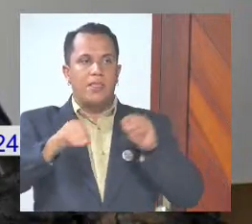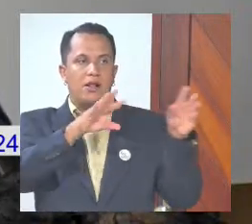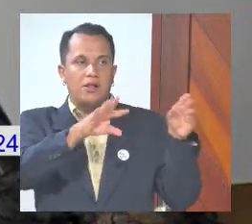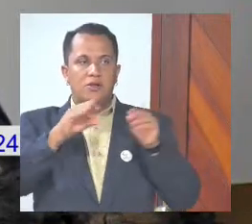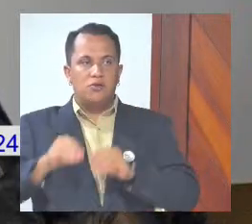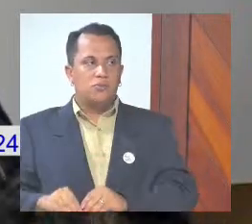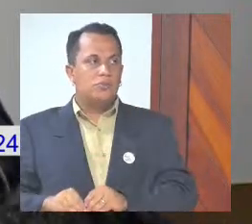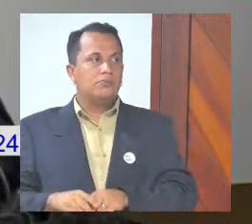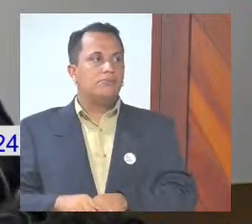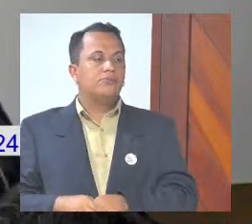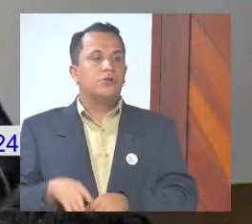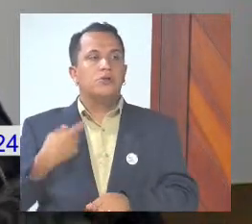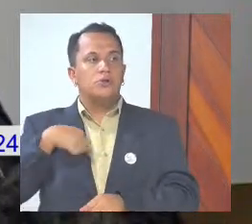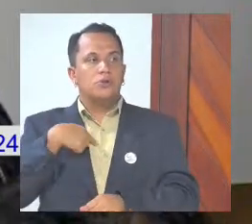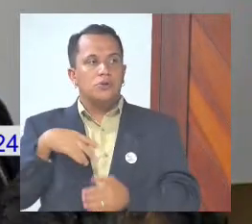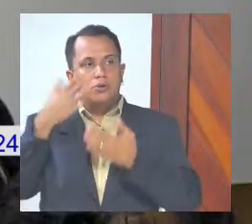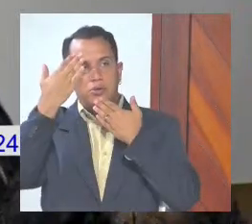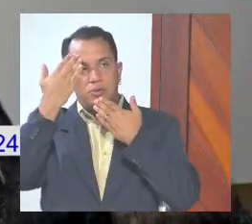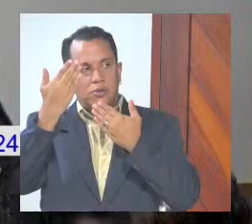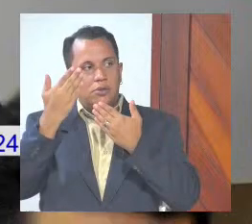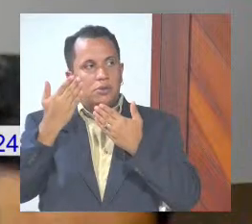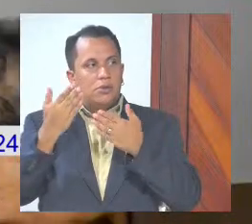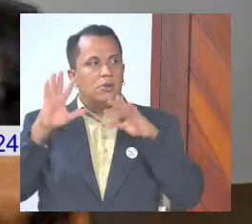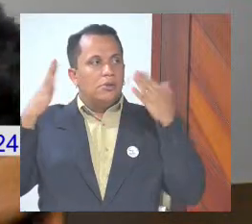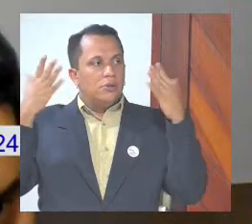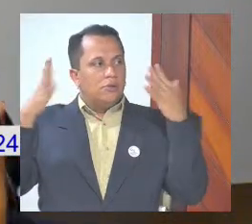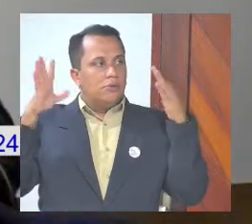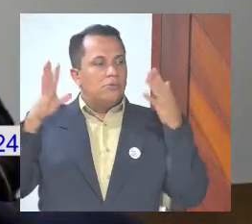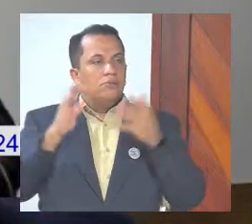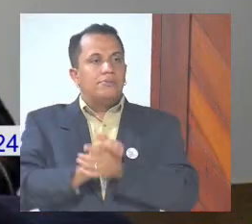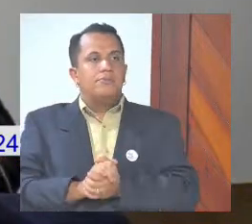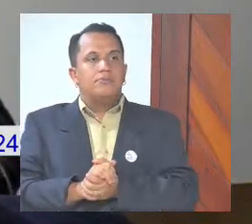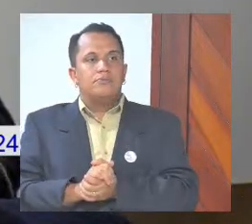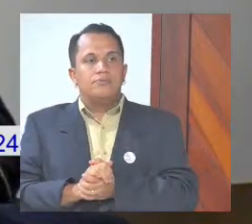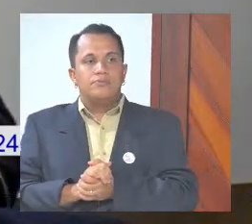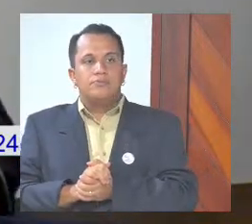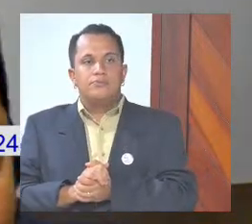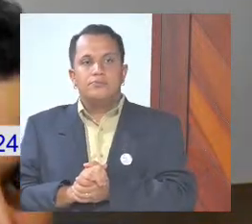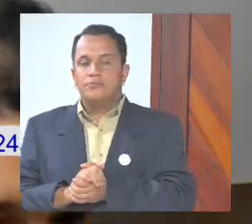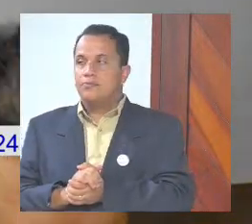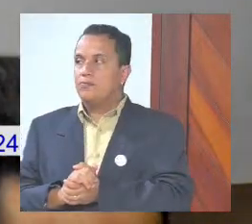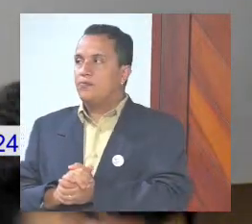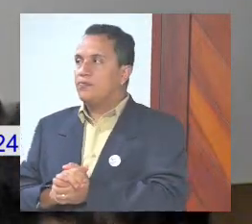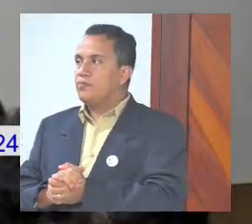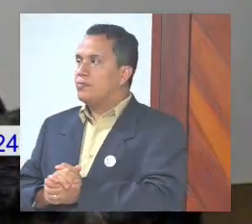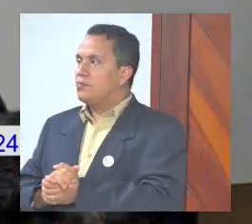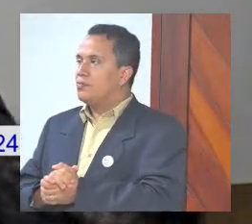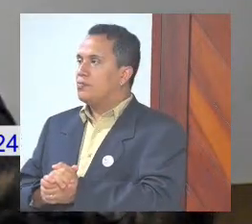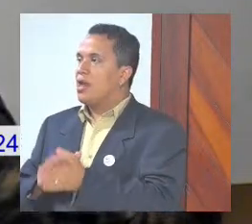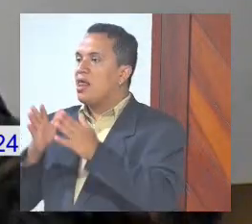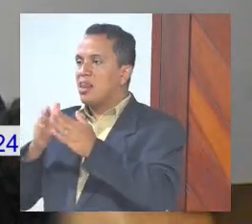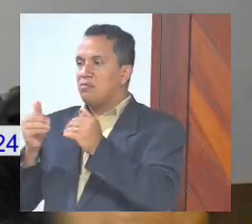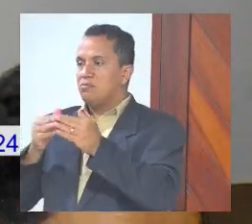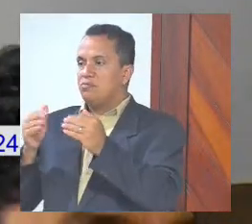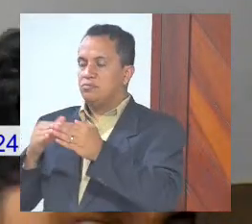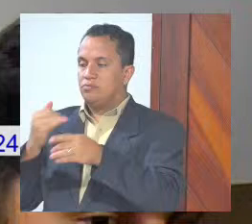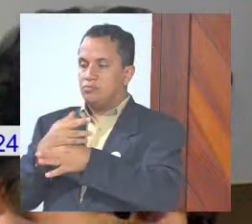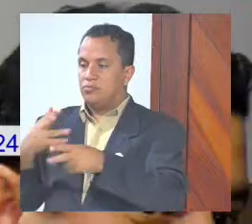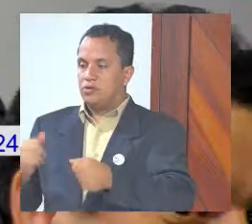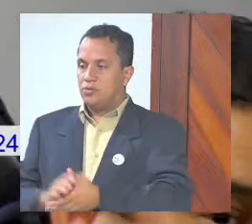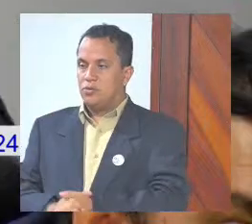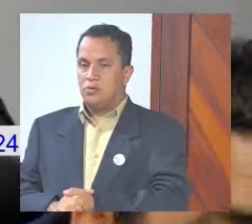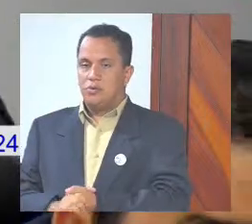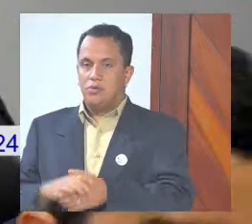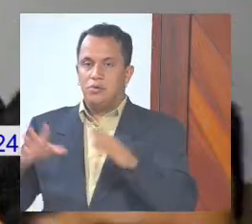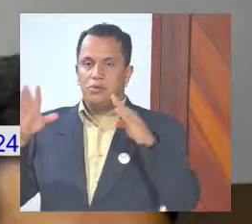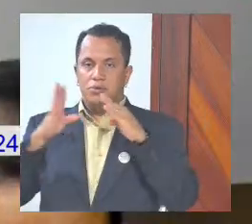Então, a gente só tem a parabenizá-lo e o mínimo que a gente faz é pedir essa moção e que a